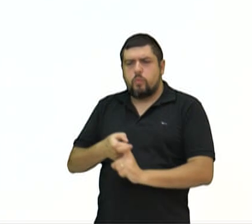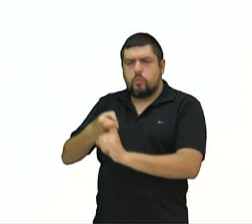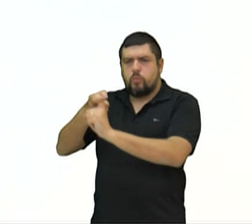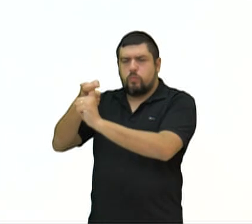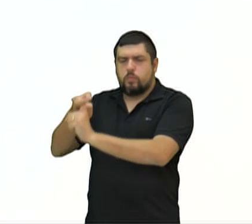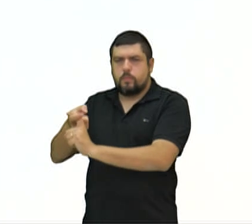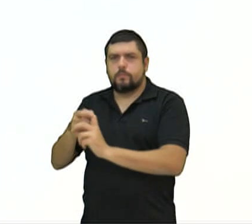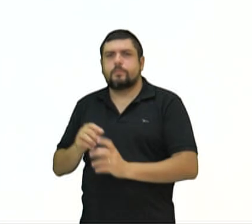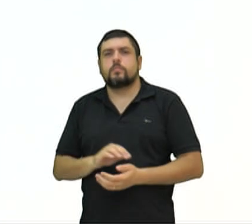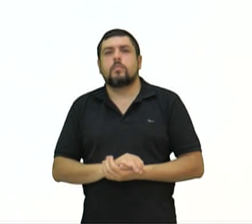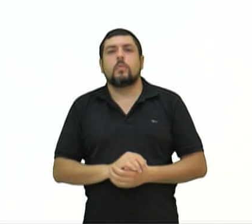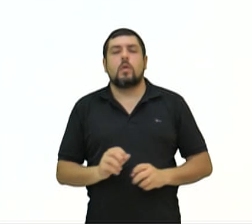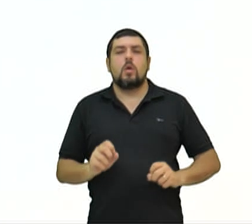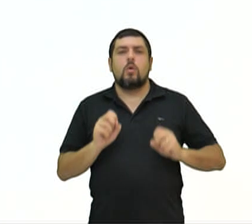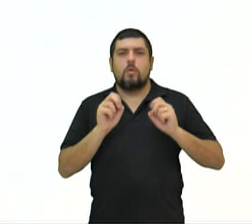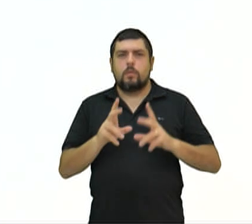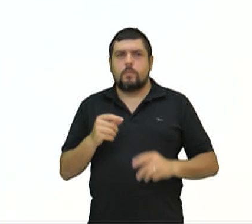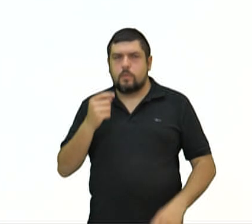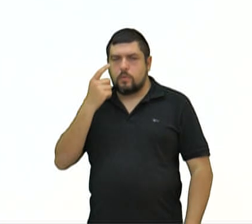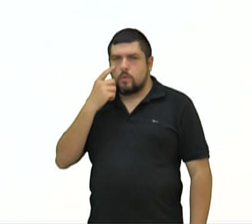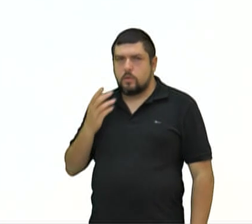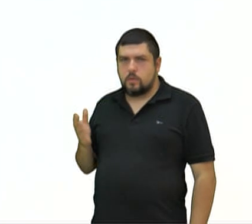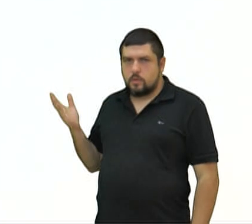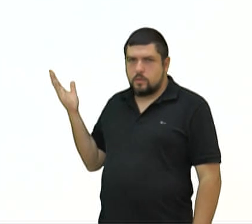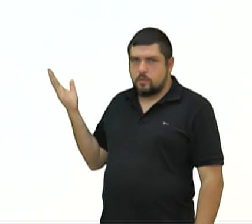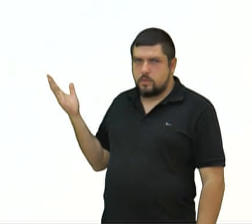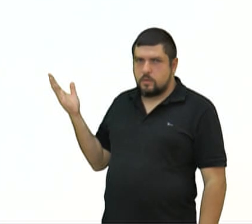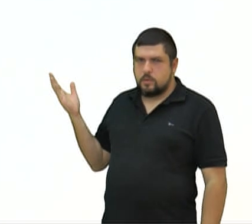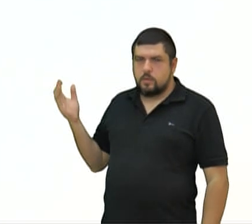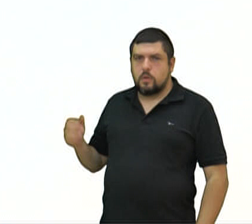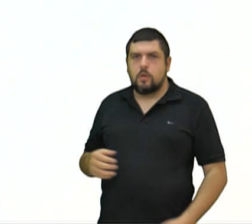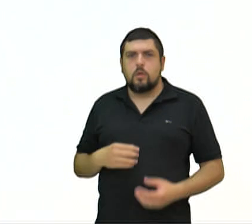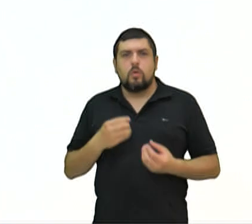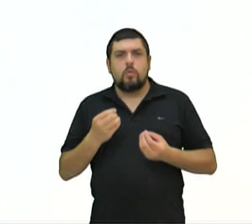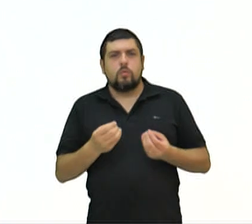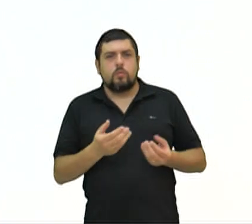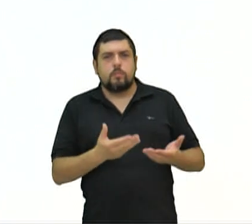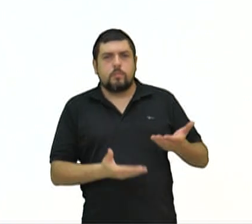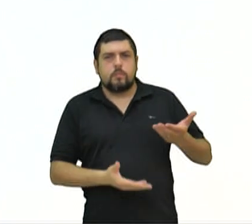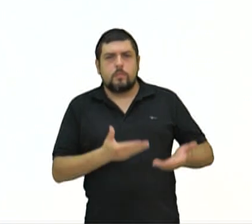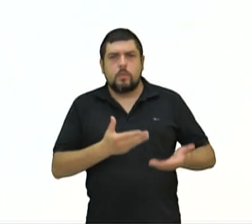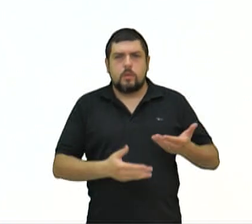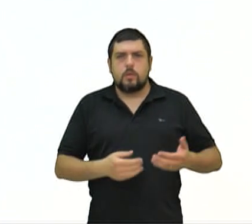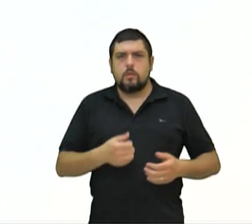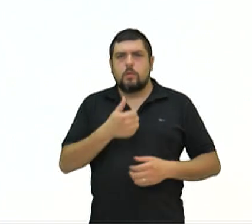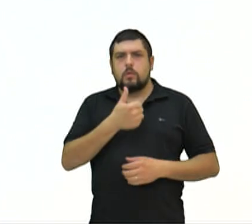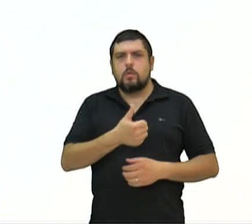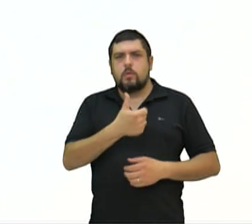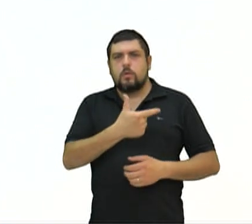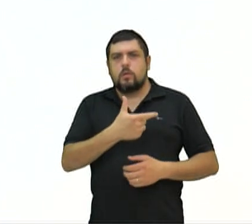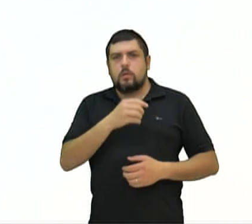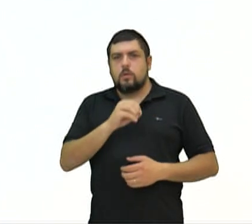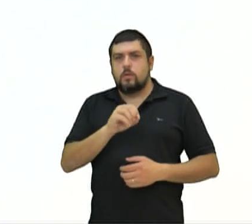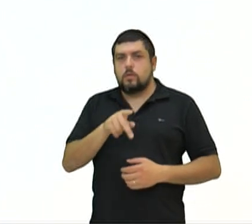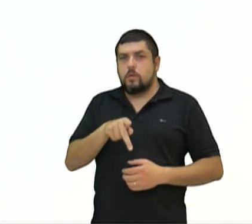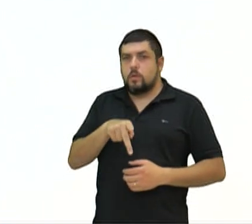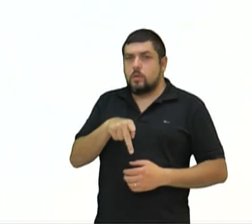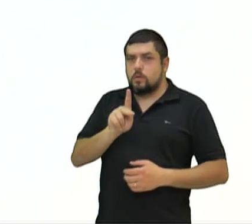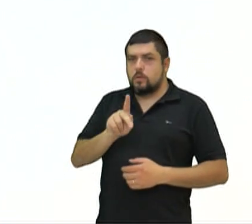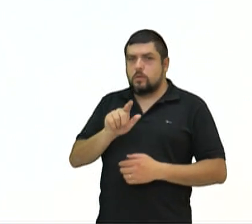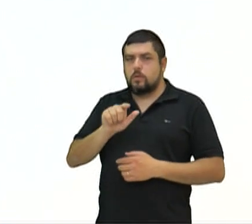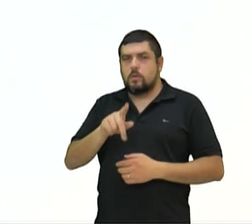polias mostrado na figura para levantar o peso de 120 kg-força. Lembrando que quilograma-força é uma unidade de força, tá,